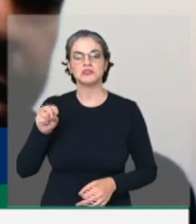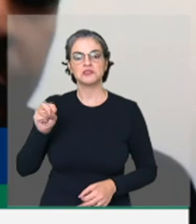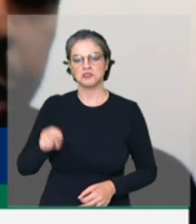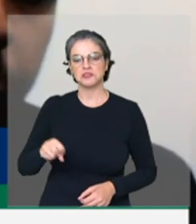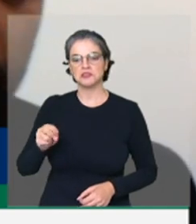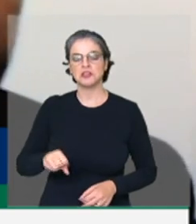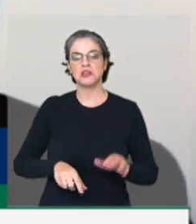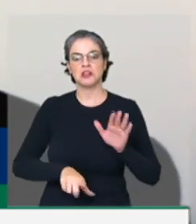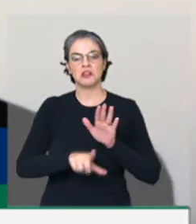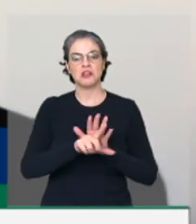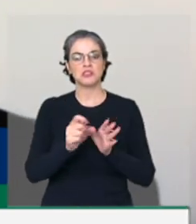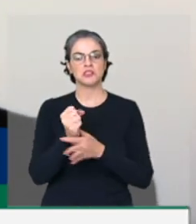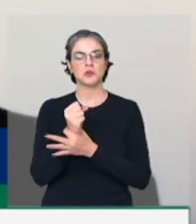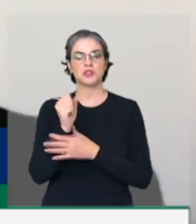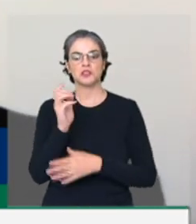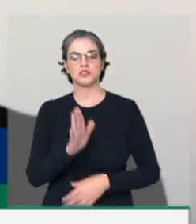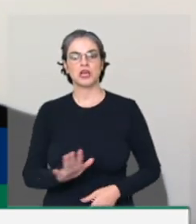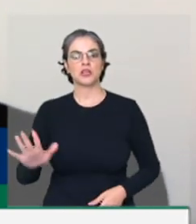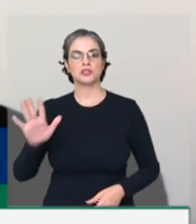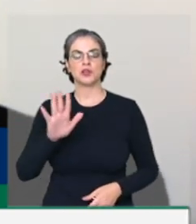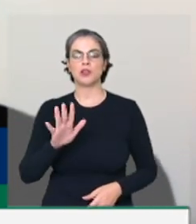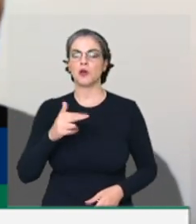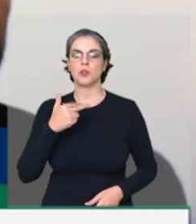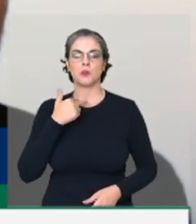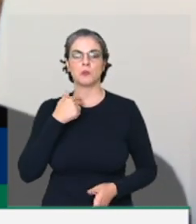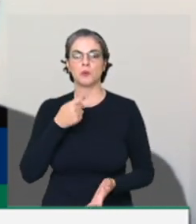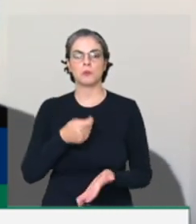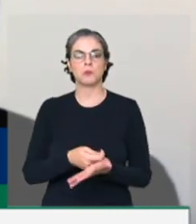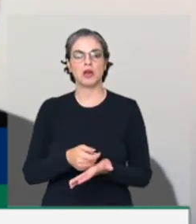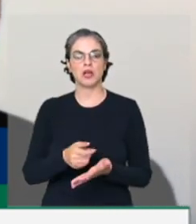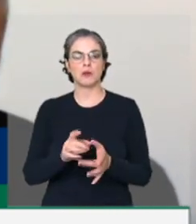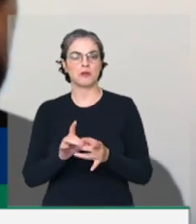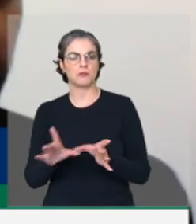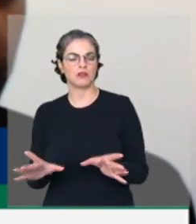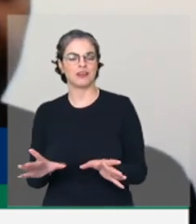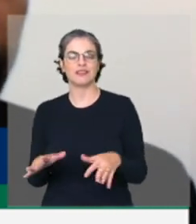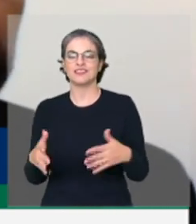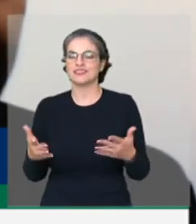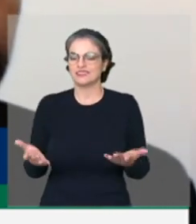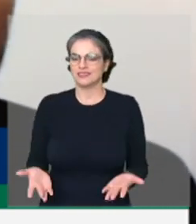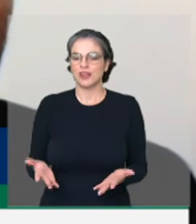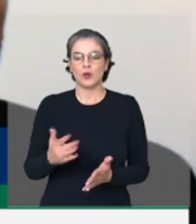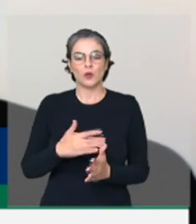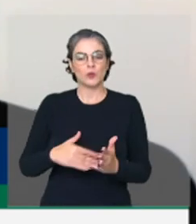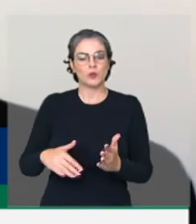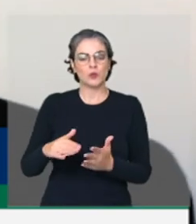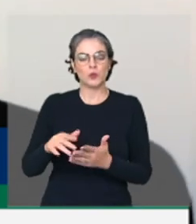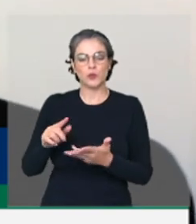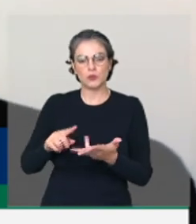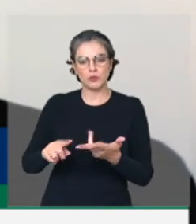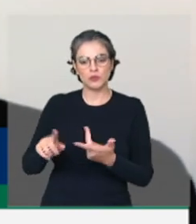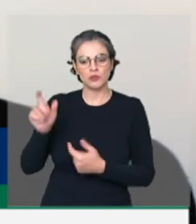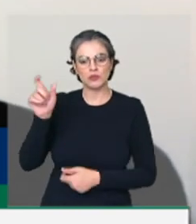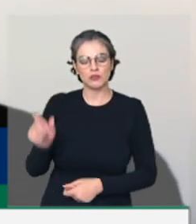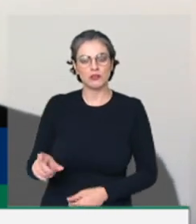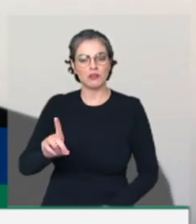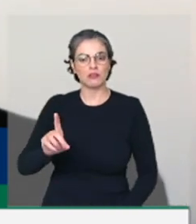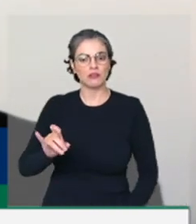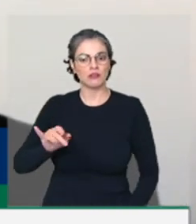Lei de Segurança Nacional sejam inafiançáveis. De forma que todas as condutas atribuídas ao deputado Daniel Silveira são,